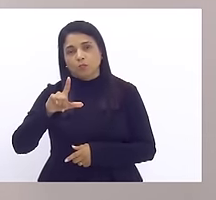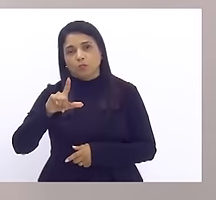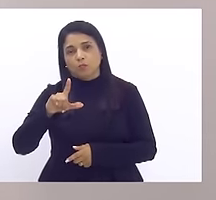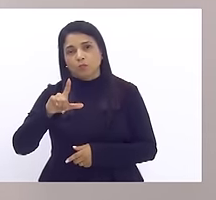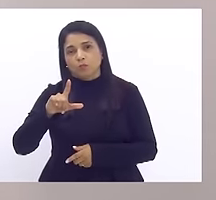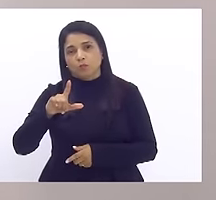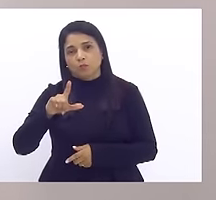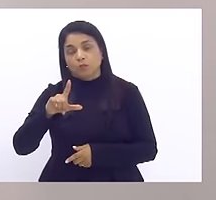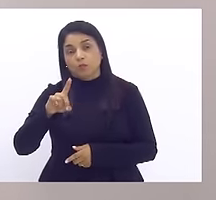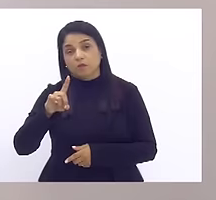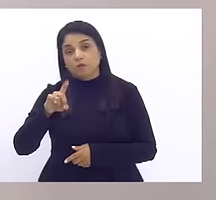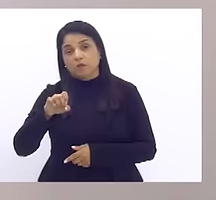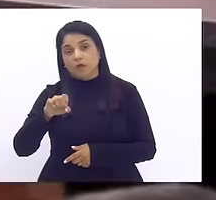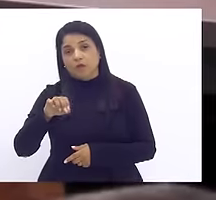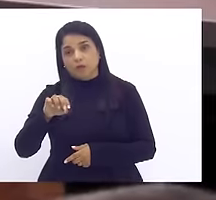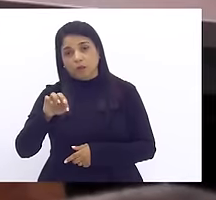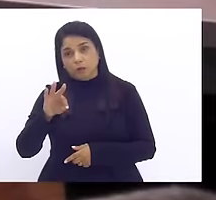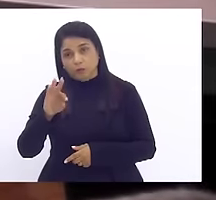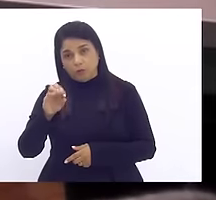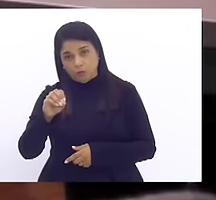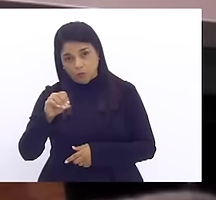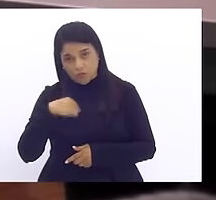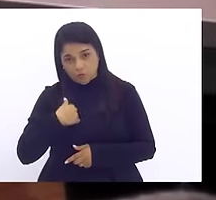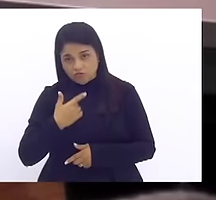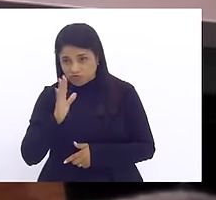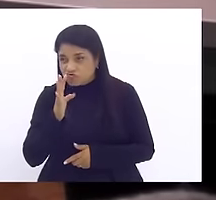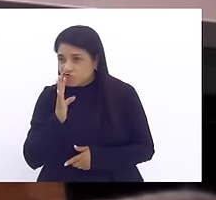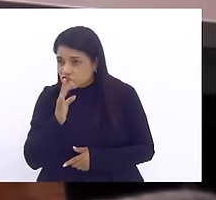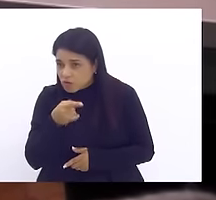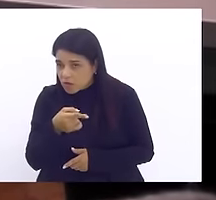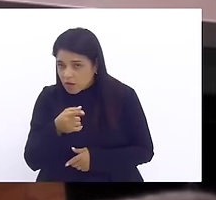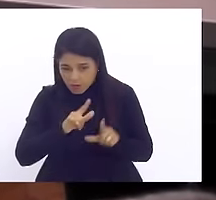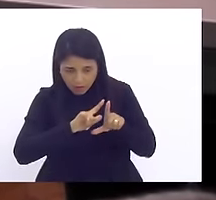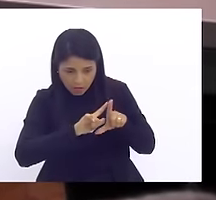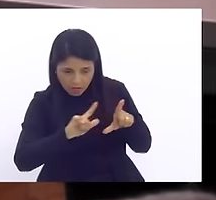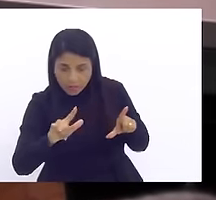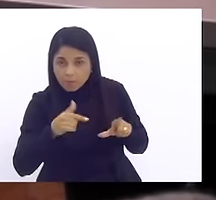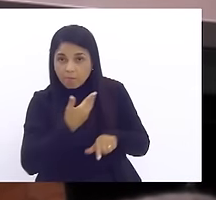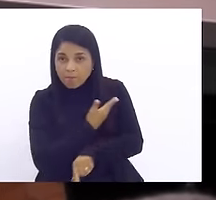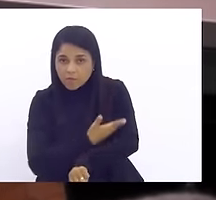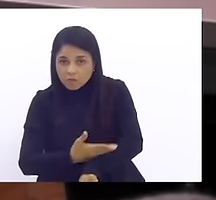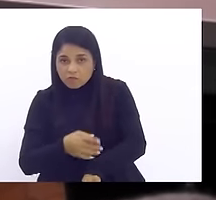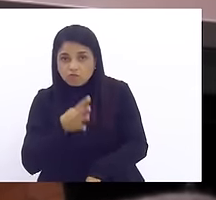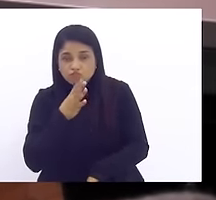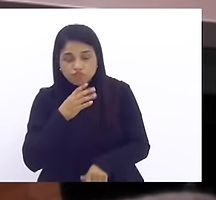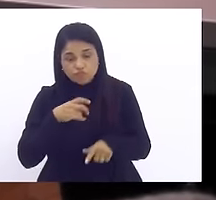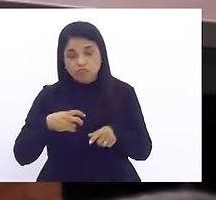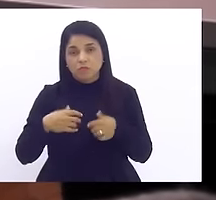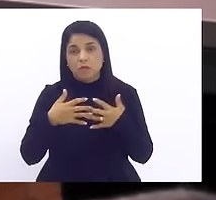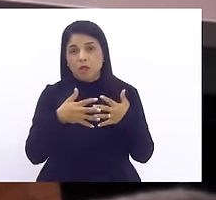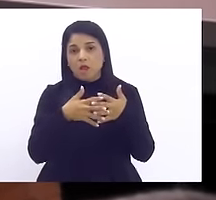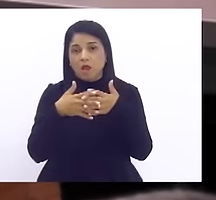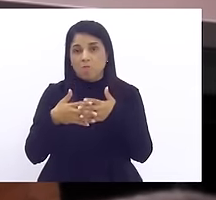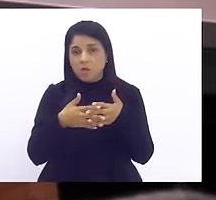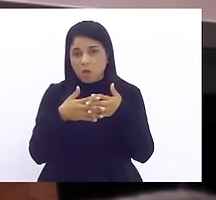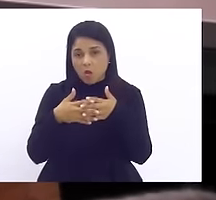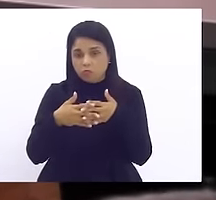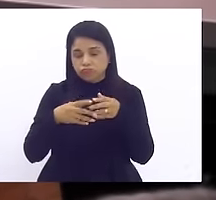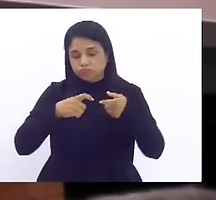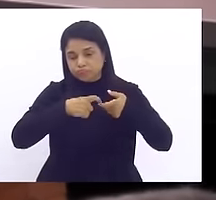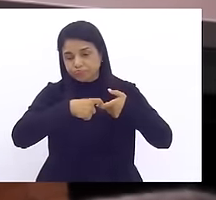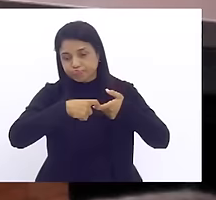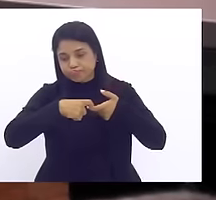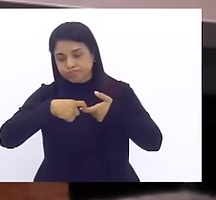já viu isso em branco pois a gente já viu vai lá no pátio da Pele que a senhora vai ver os caminhões chegando os carros chegando